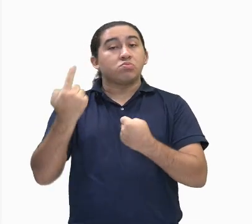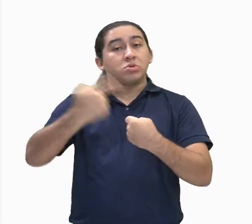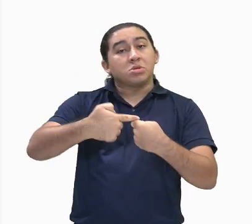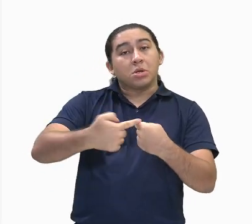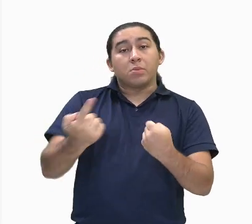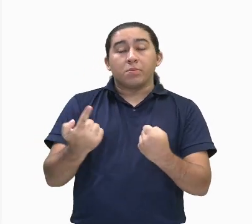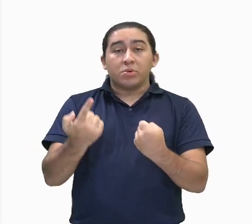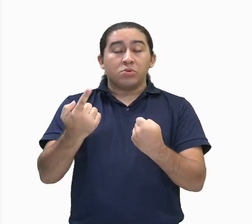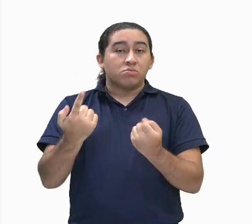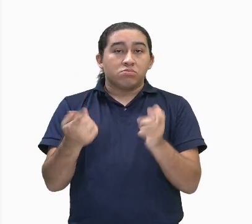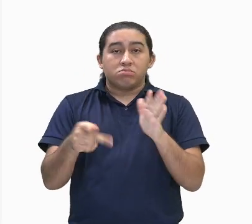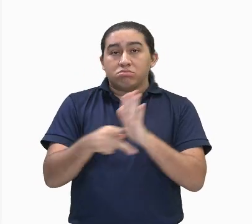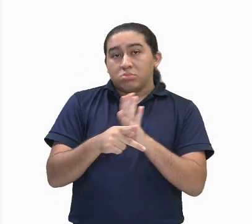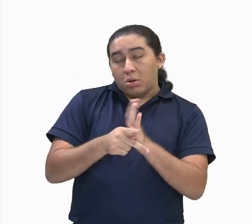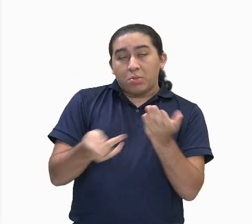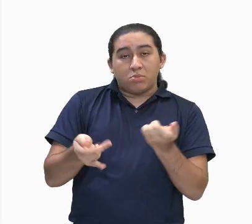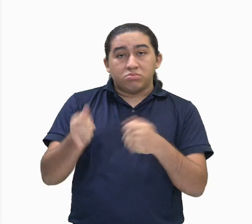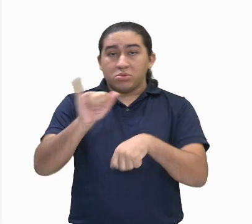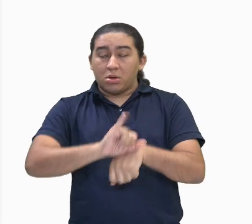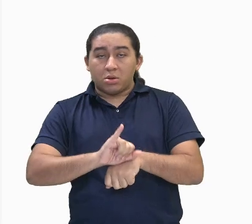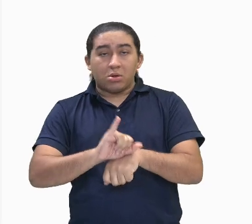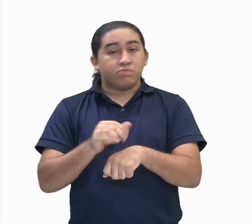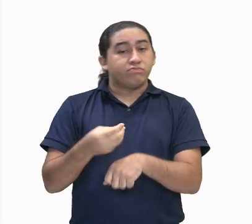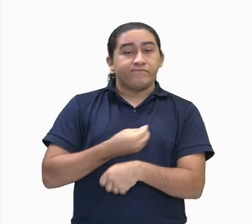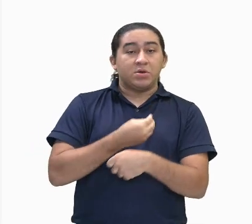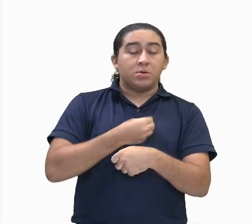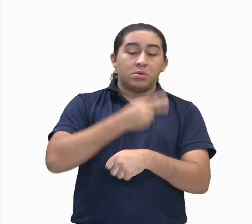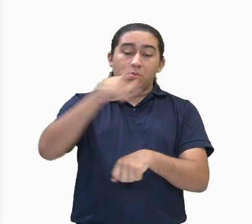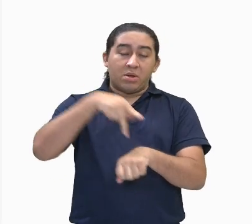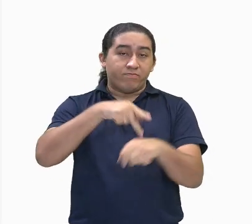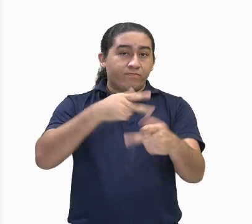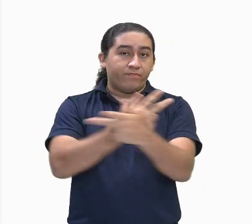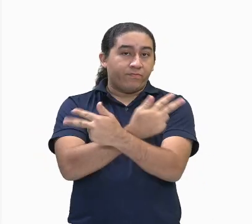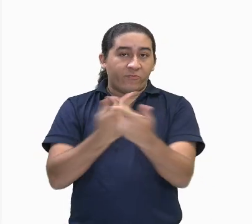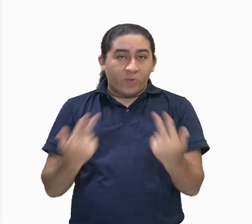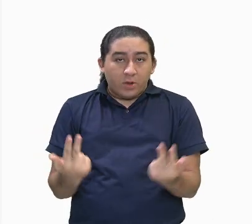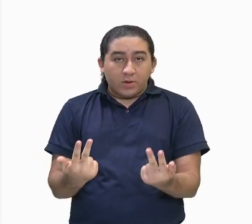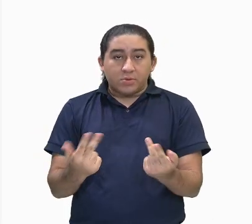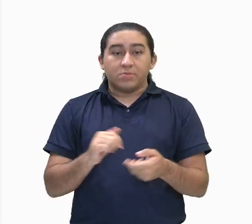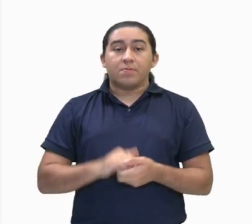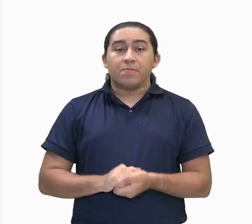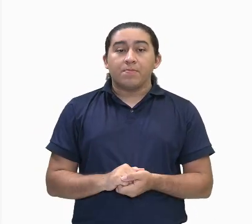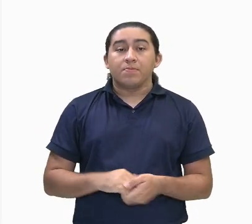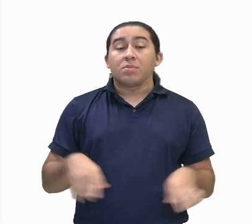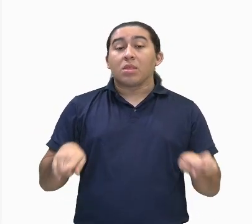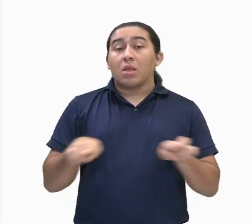da nossa vila, do nosso estado ou do nosso país. Os ritos também podem ser